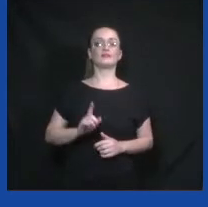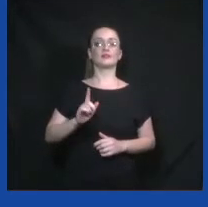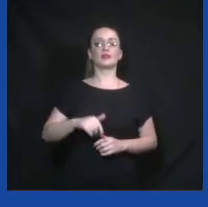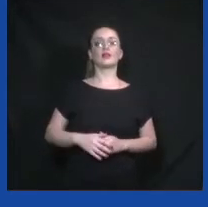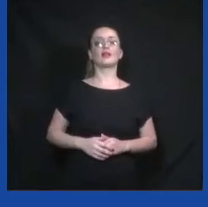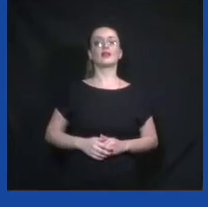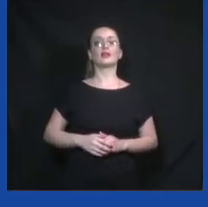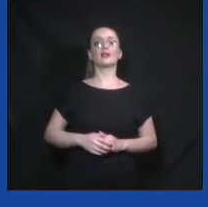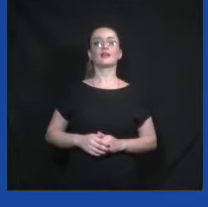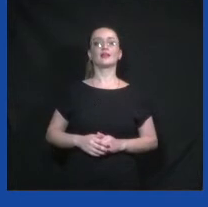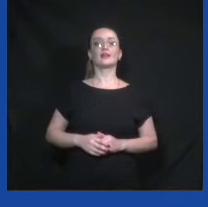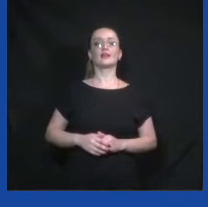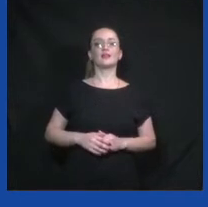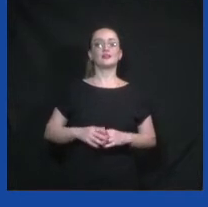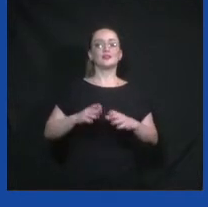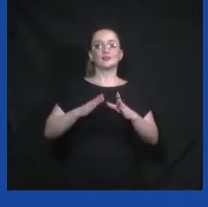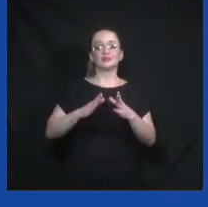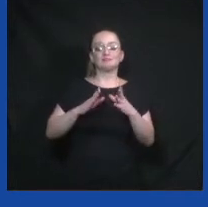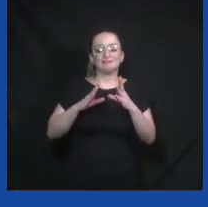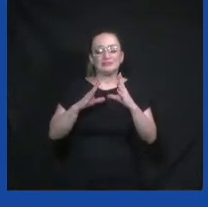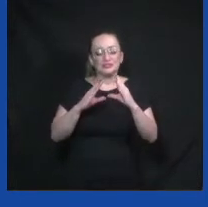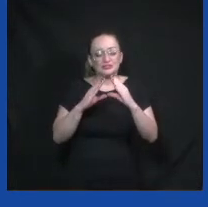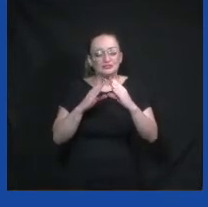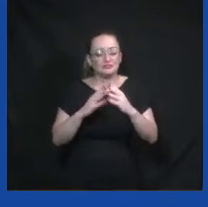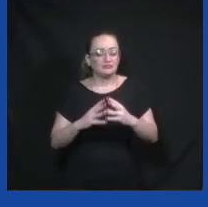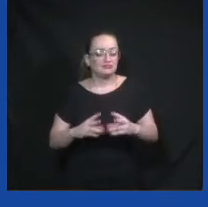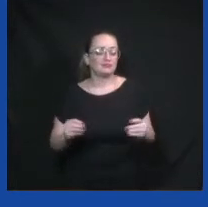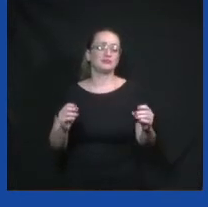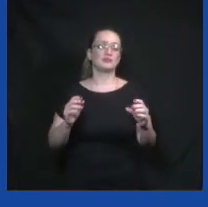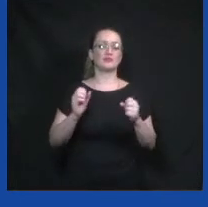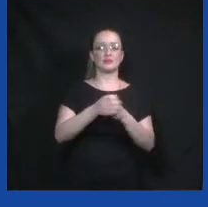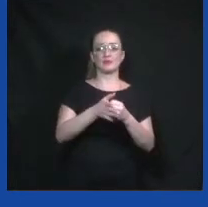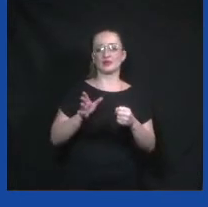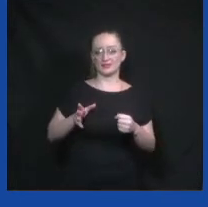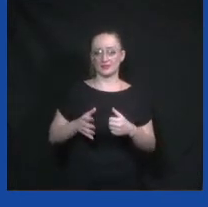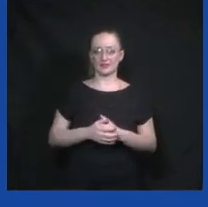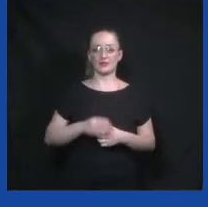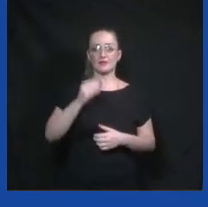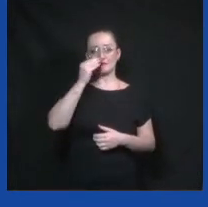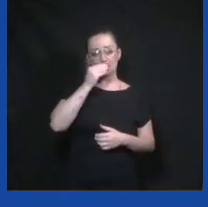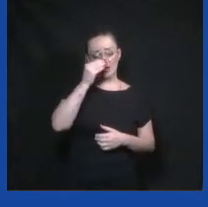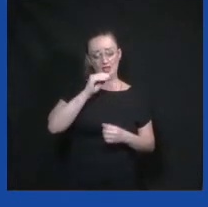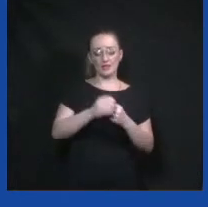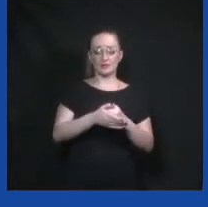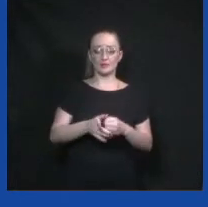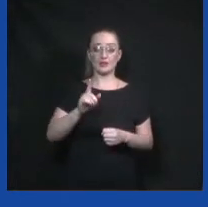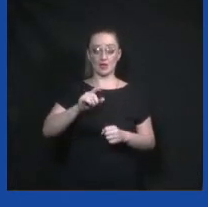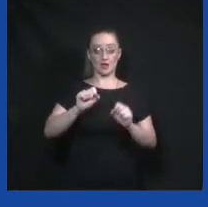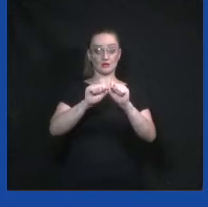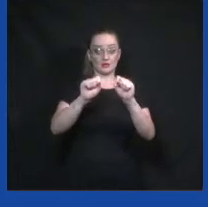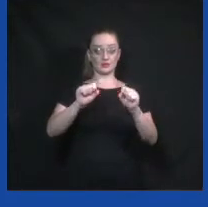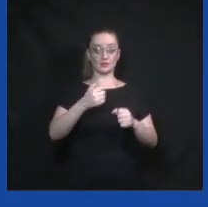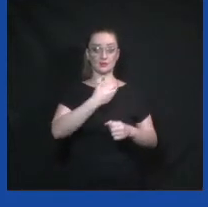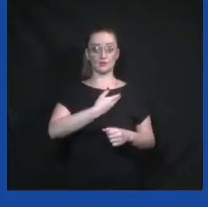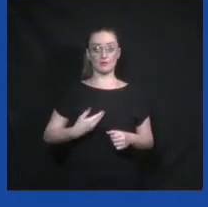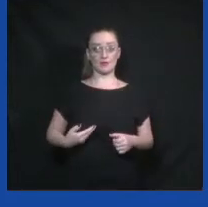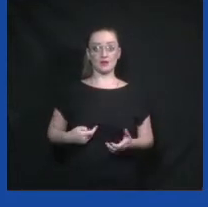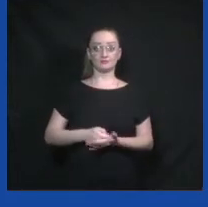que corrói pilares da nossa democracia. Porque a democracia é um sistema de governo exigente,